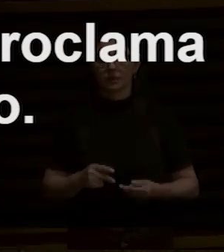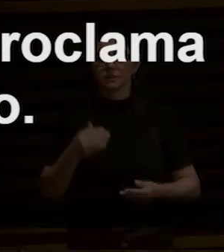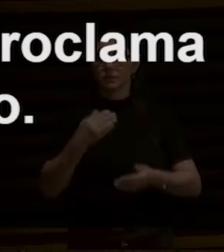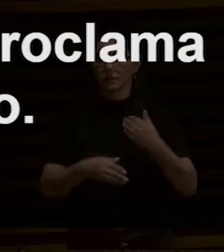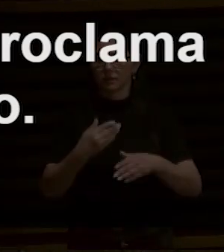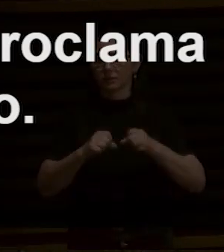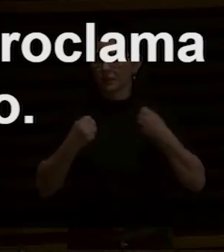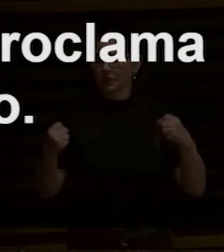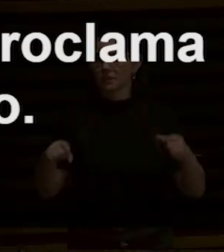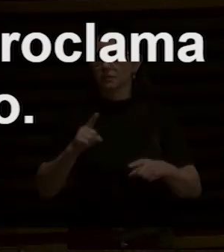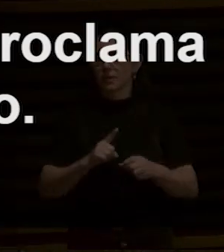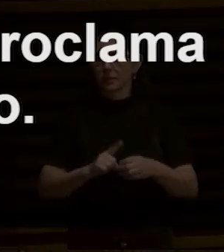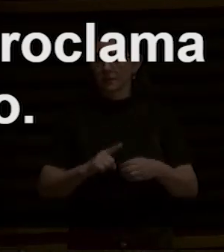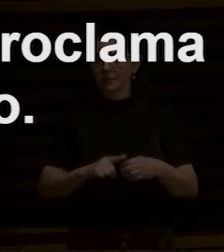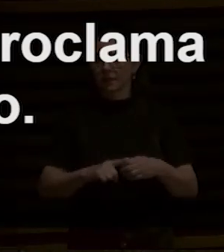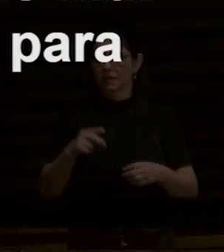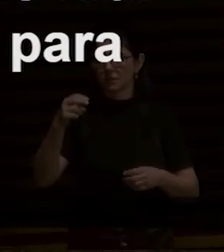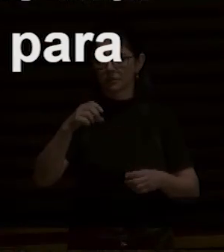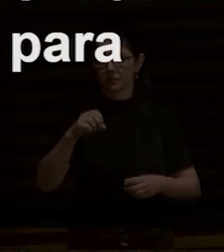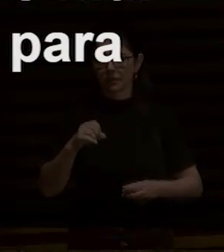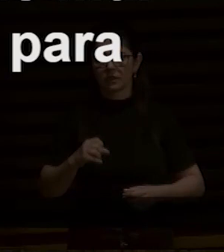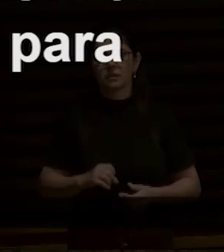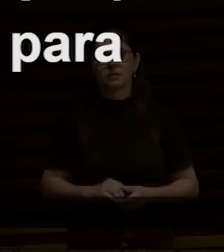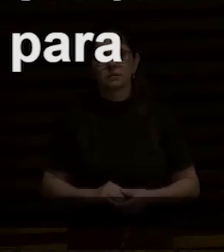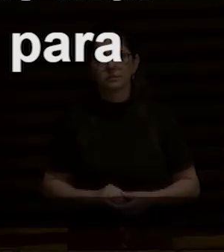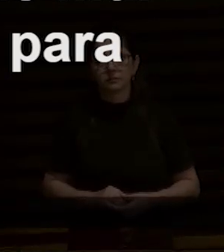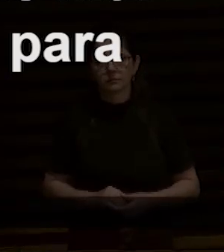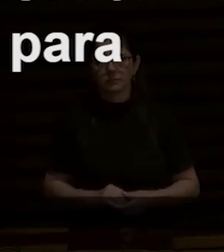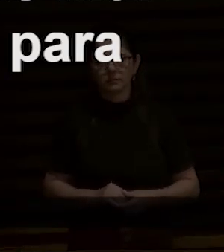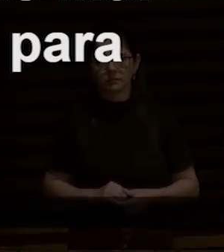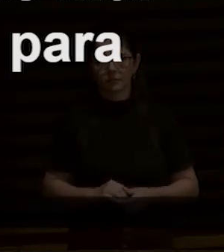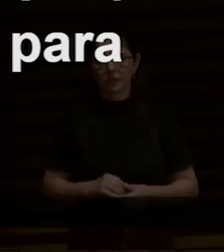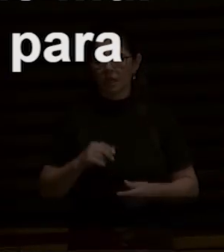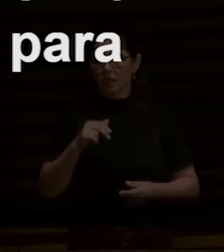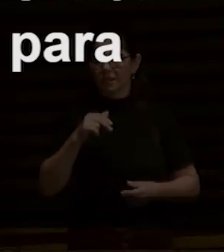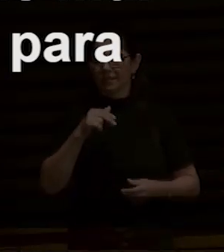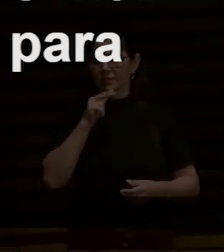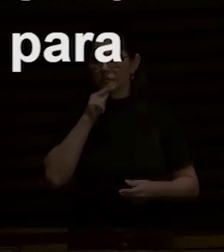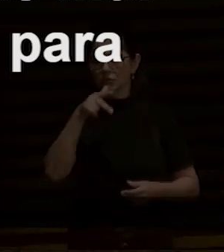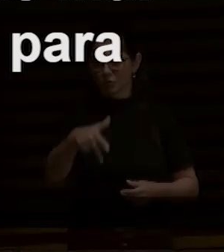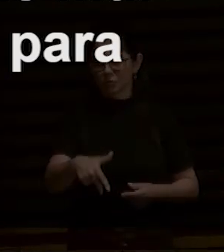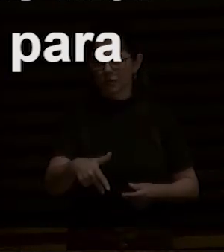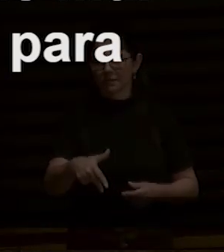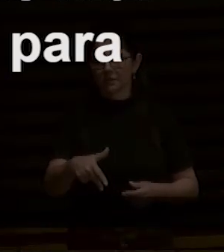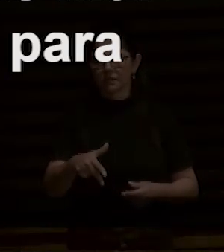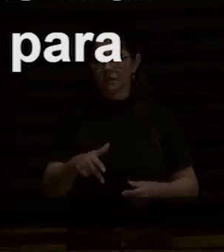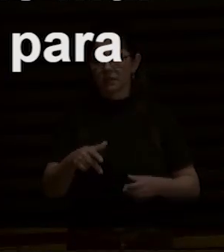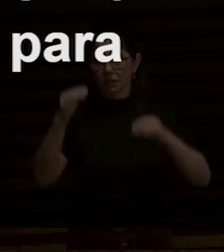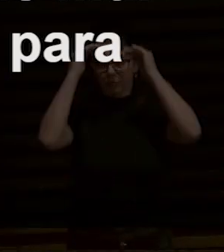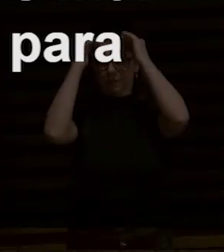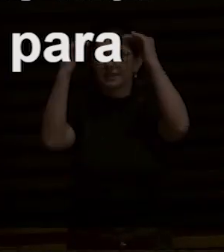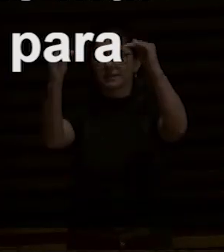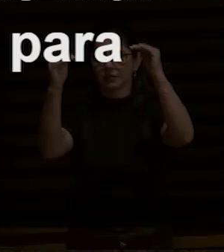proclama contra ela a mensagem que eu te digo. Levantou-se, pois, Jonas e foi a Nínive, segundo a palavra do